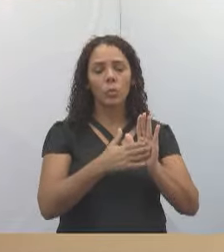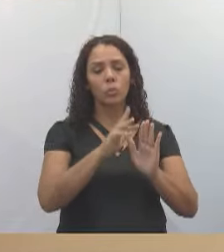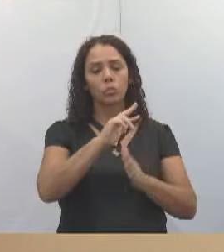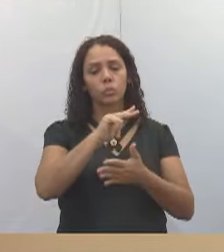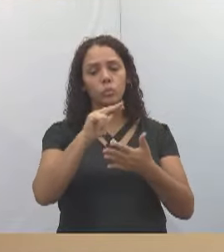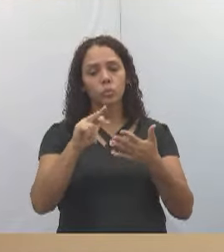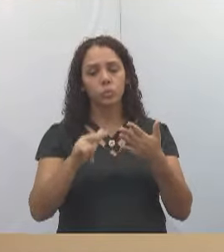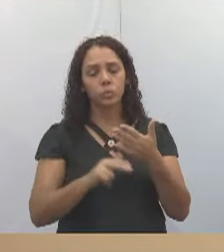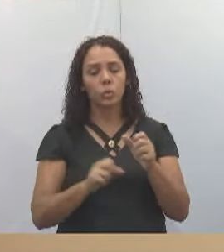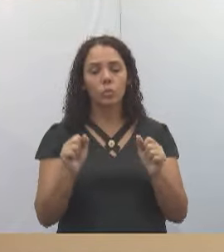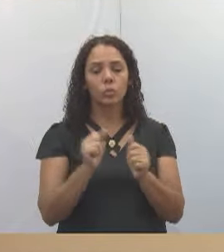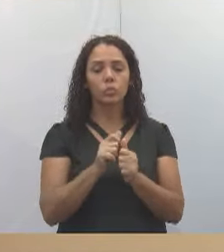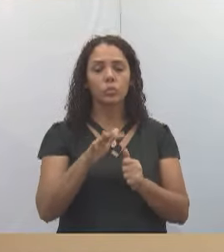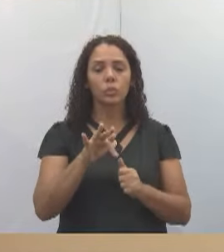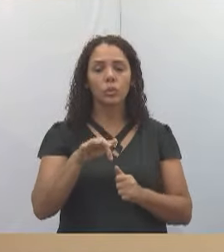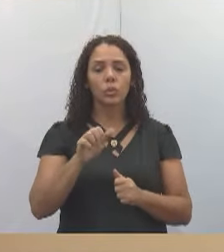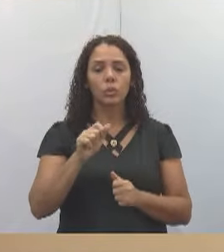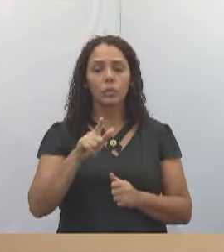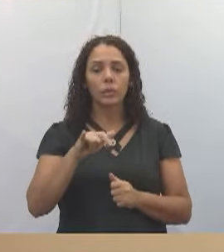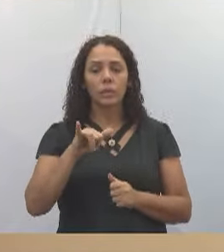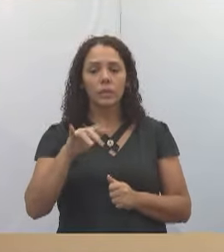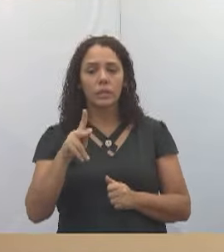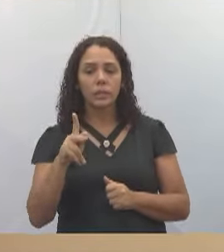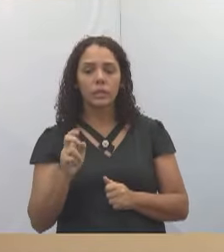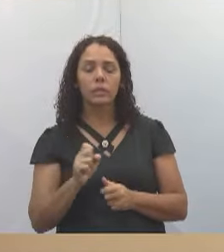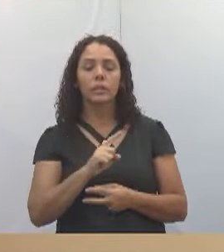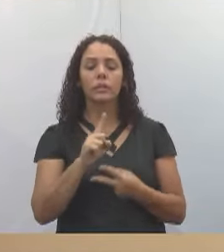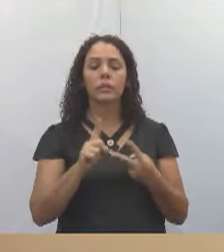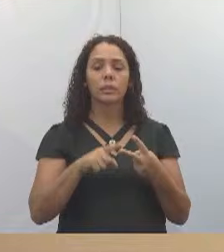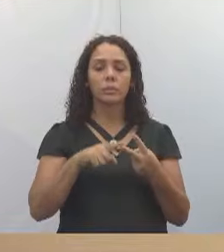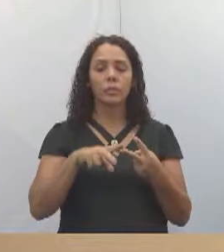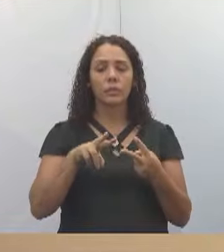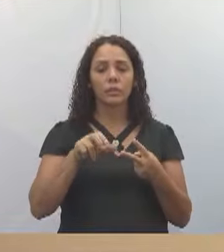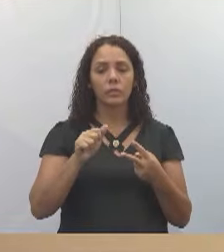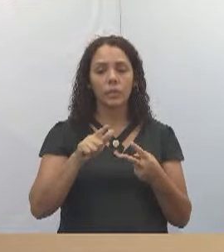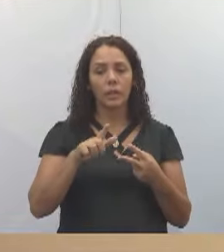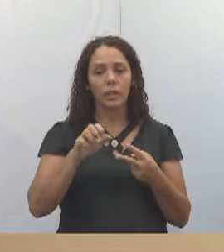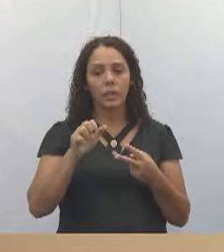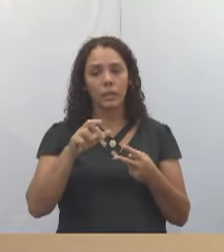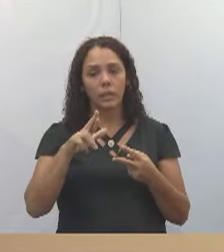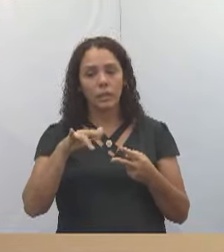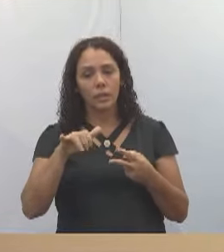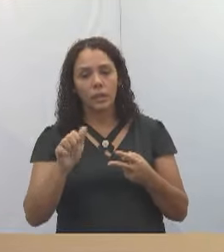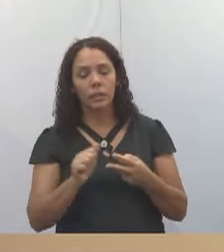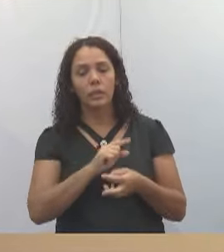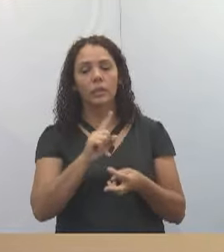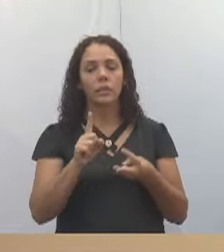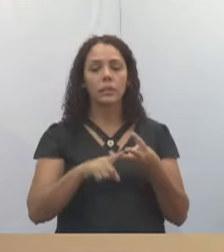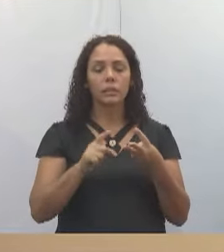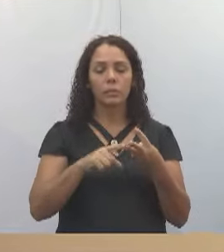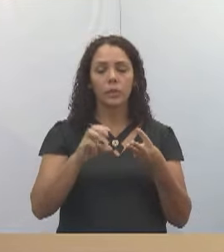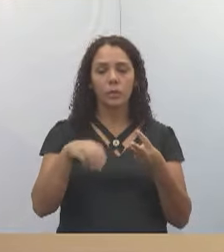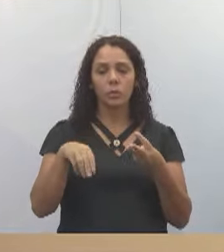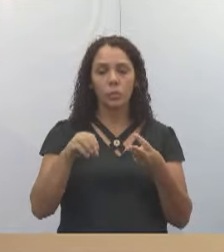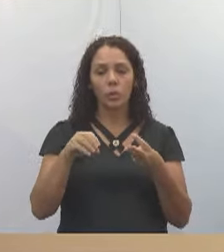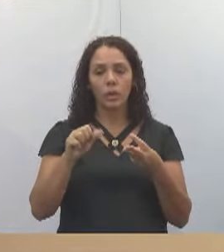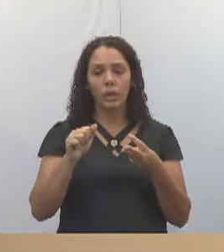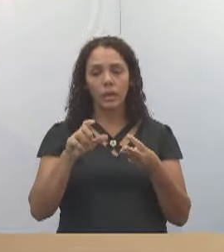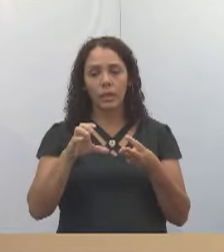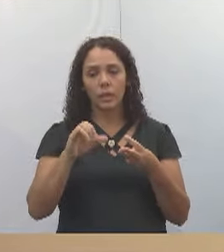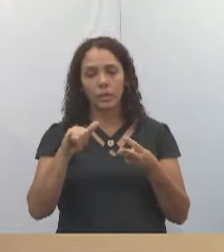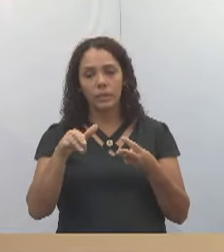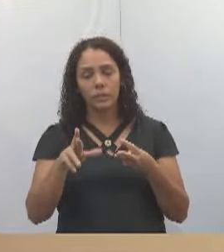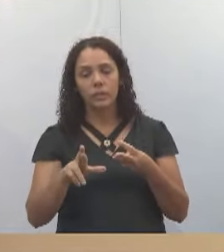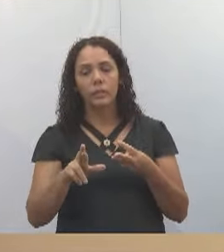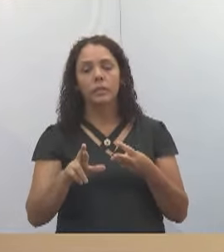juntamente com Felipe e Valéria, nosso querido e eterno Moacir, que também colaborou